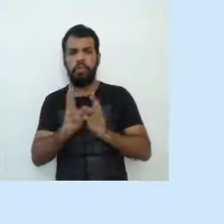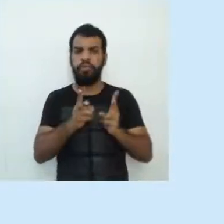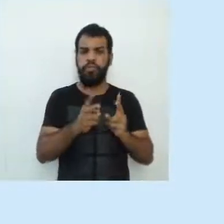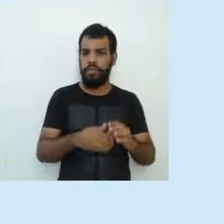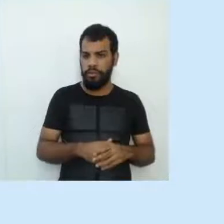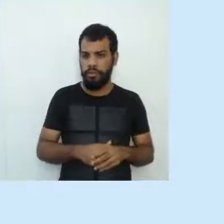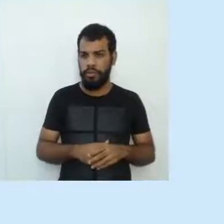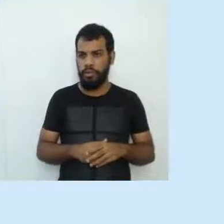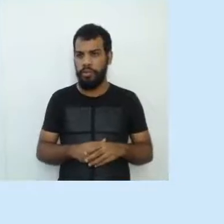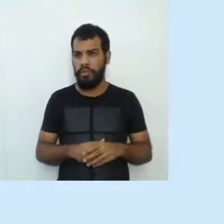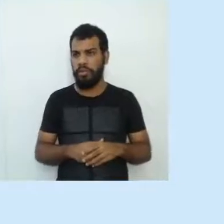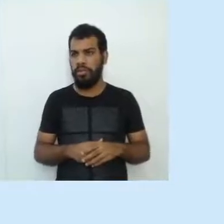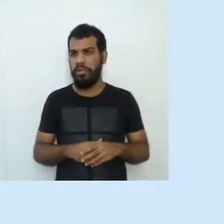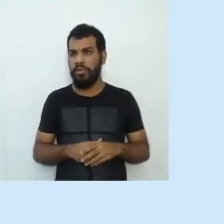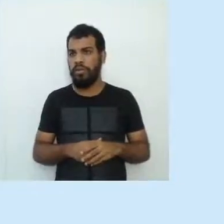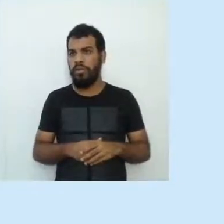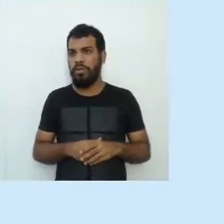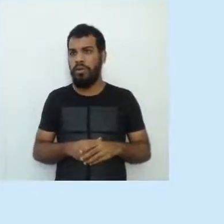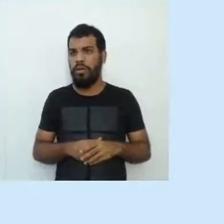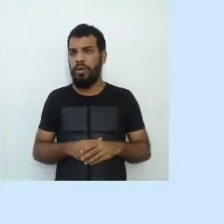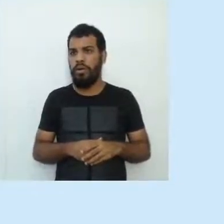ok? O segundo